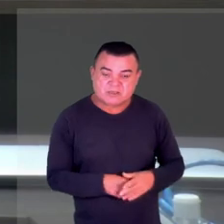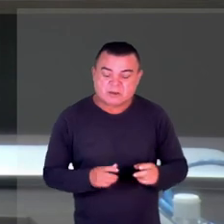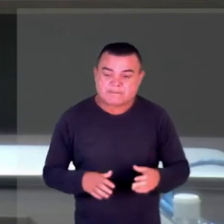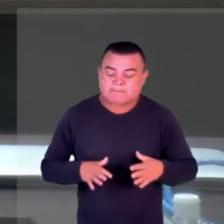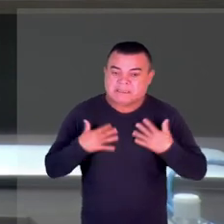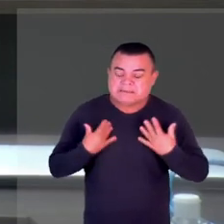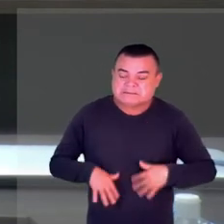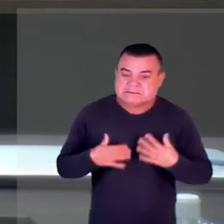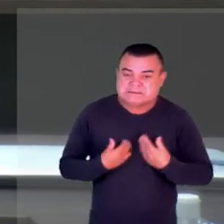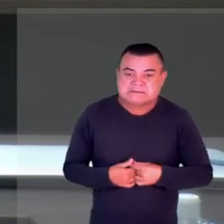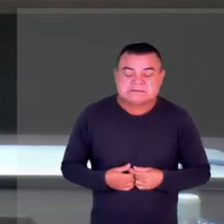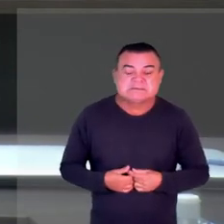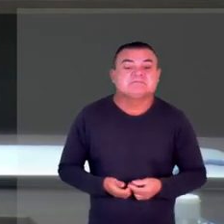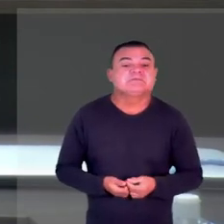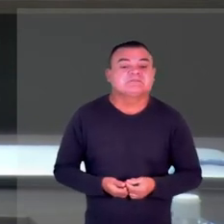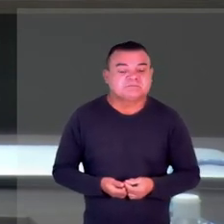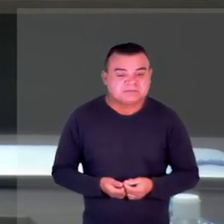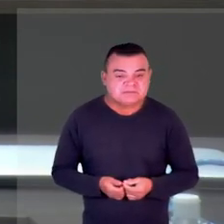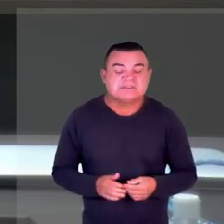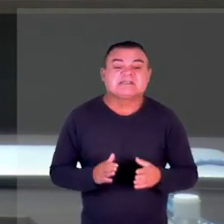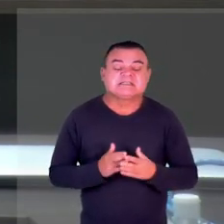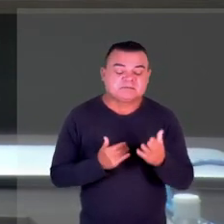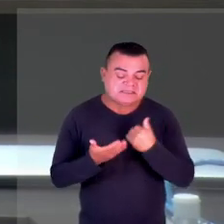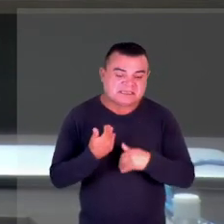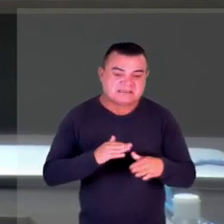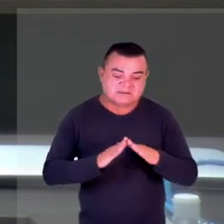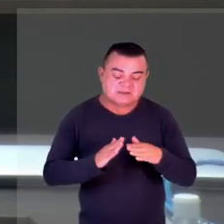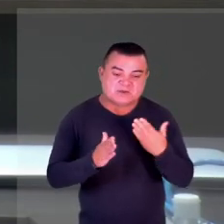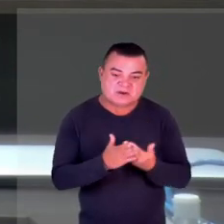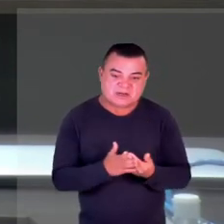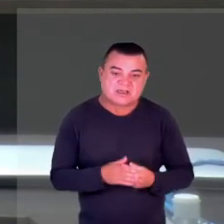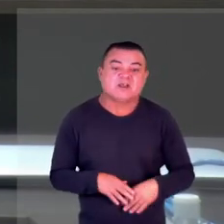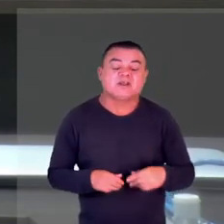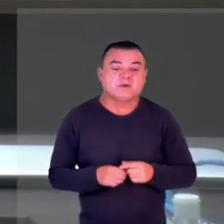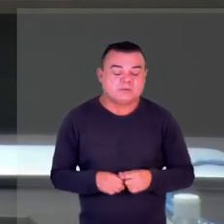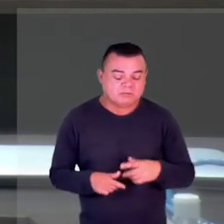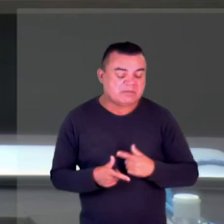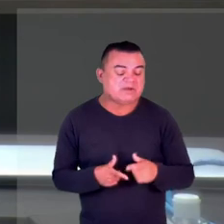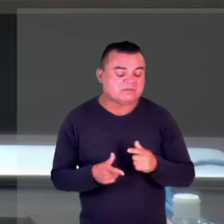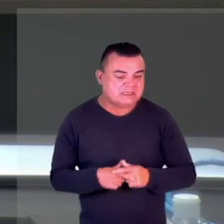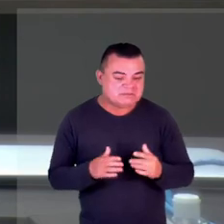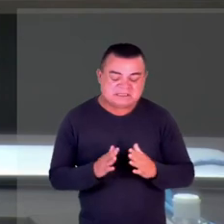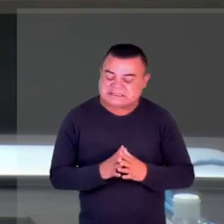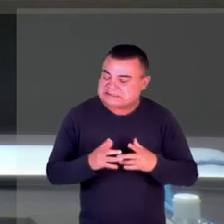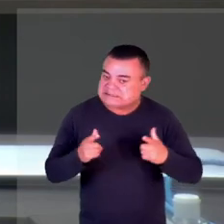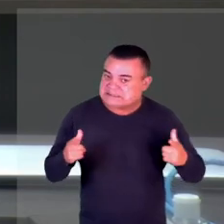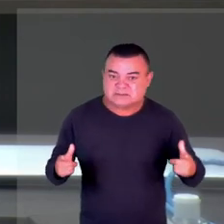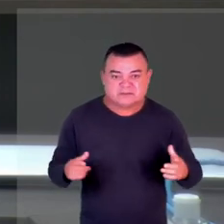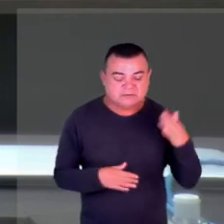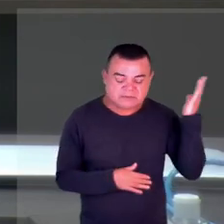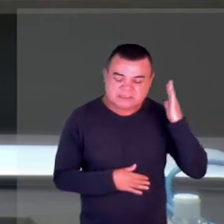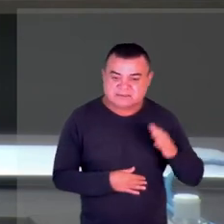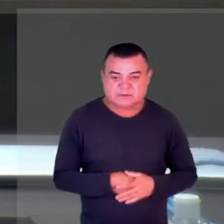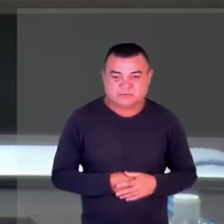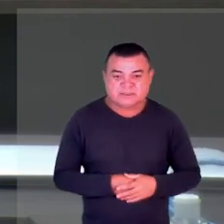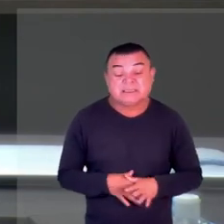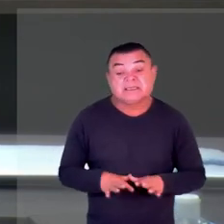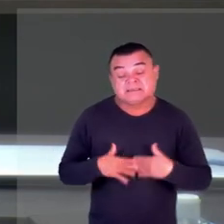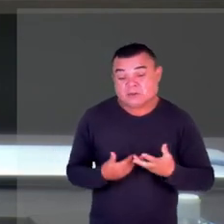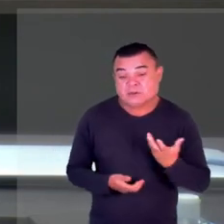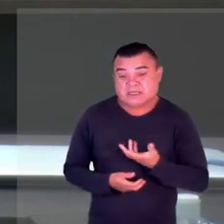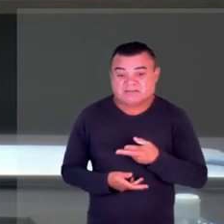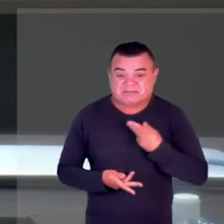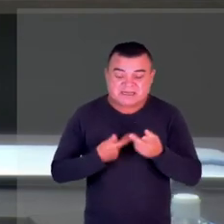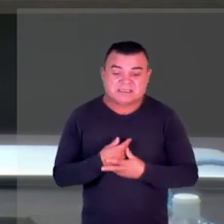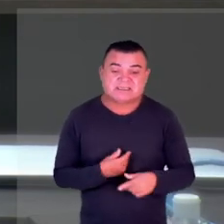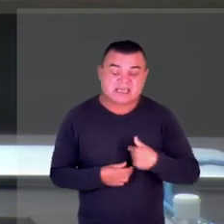direito à alimentação no ambiente escolar no Brasil era isso gente eu queria dizer que eu aprendi muito nesse